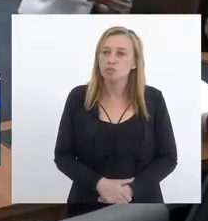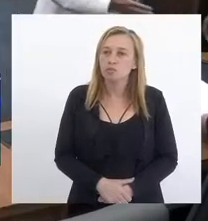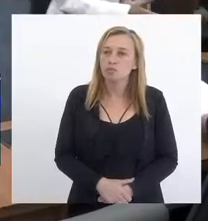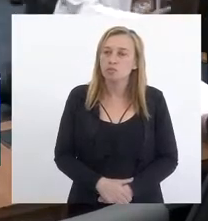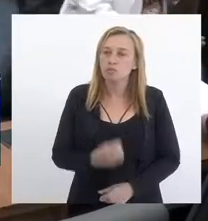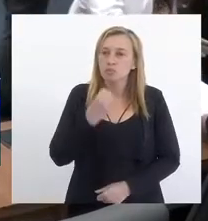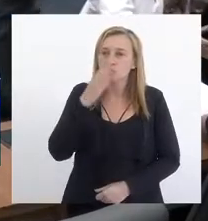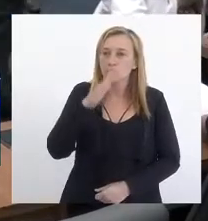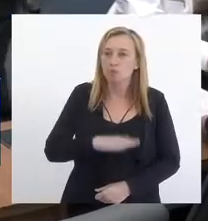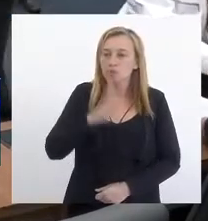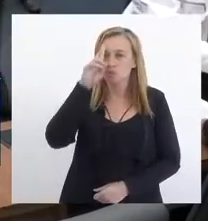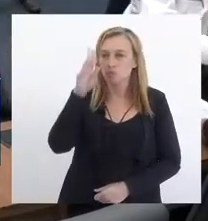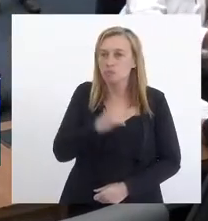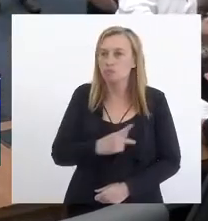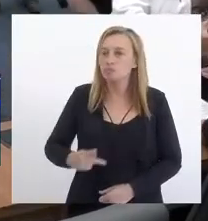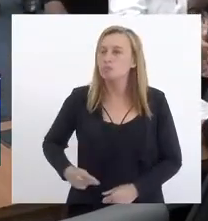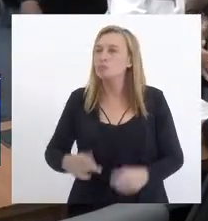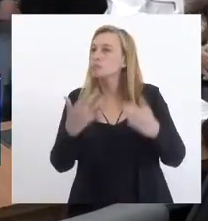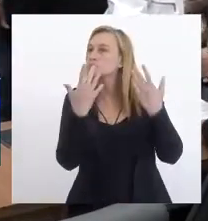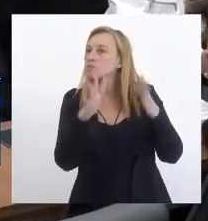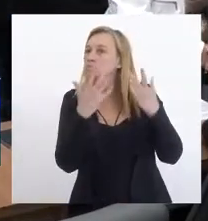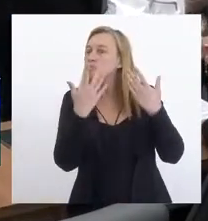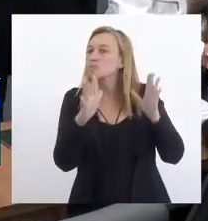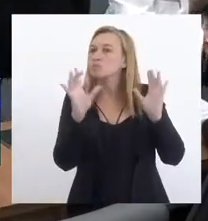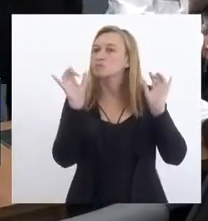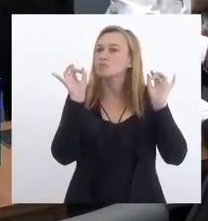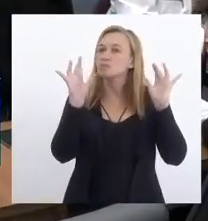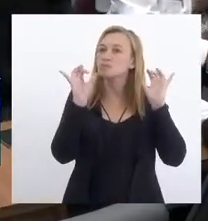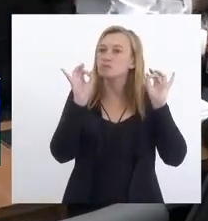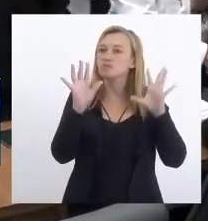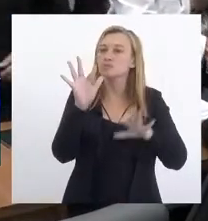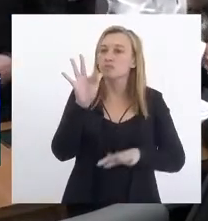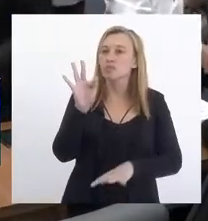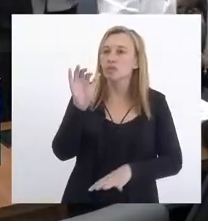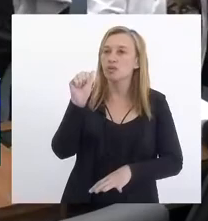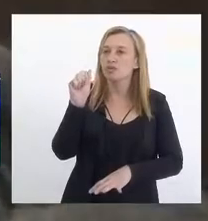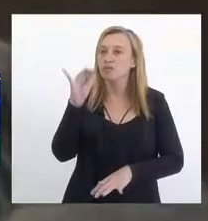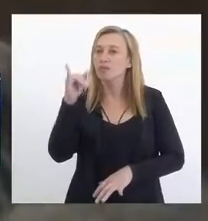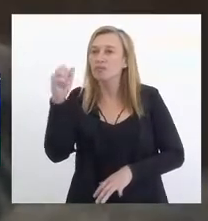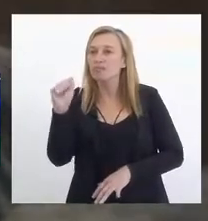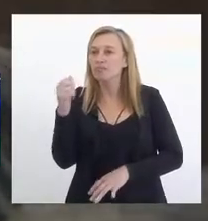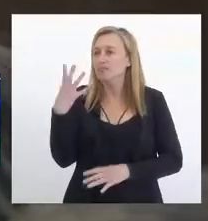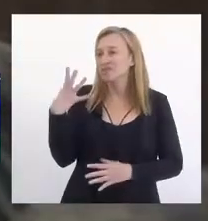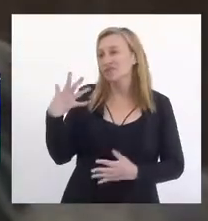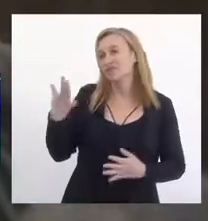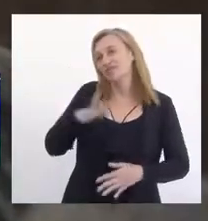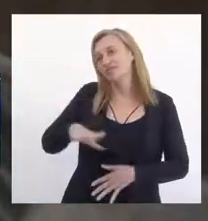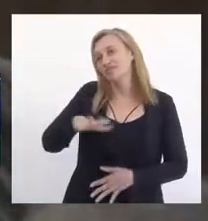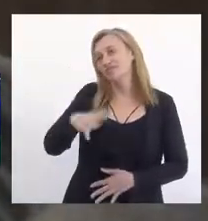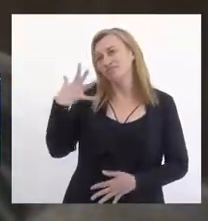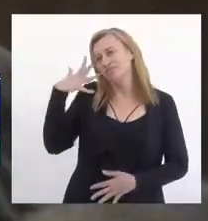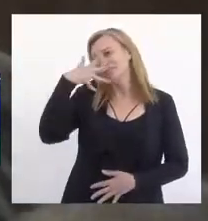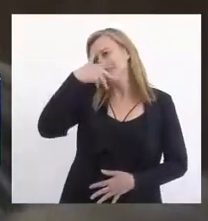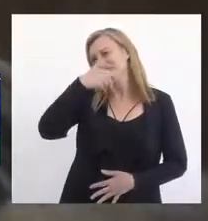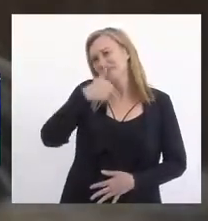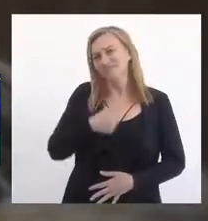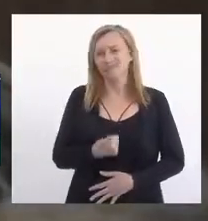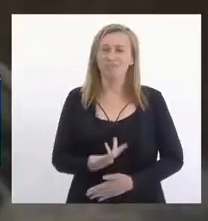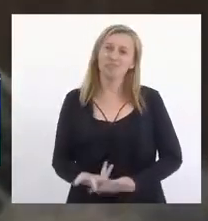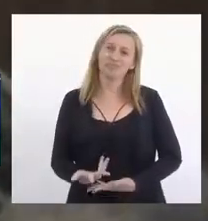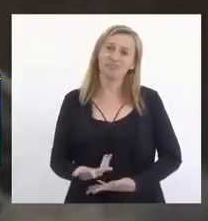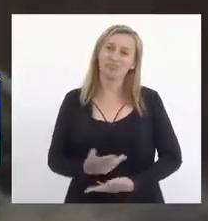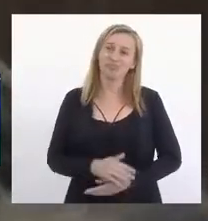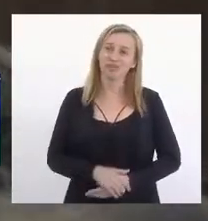Boa tarde, presidente. Uma saudação especial para a Fabiane, com essa criança linda de viver. É,